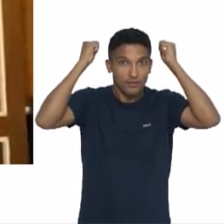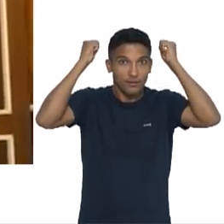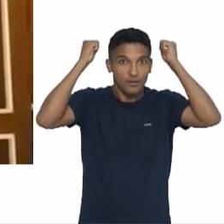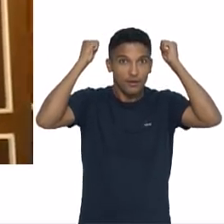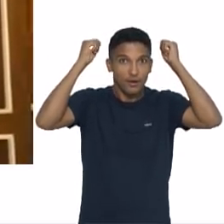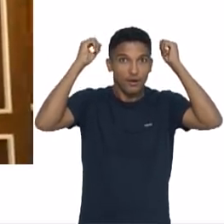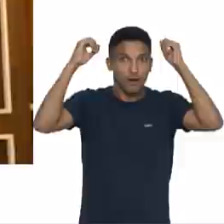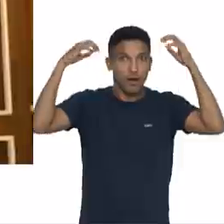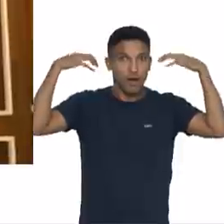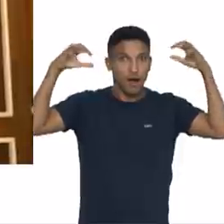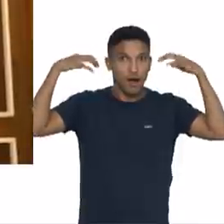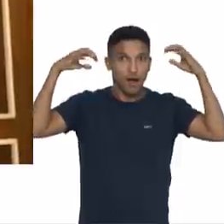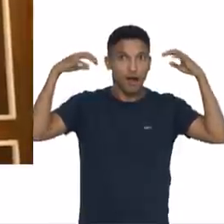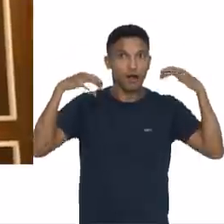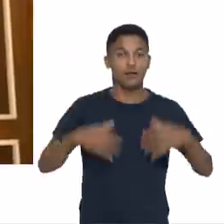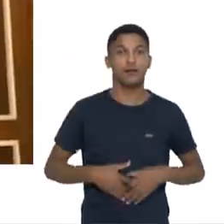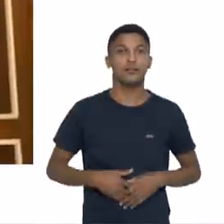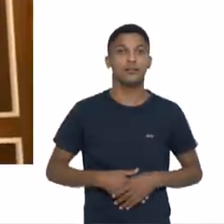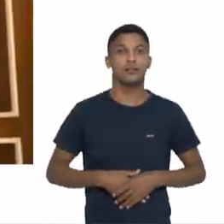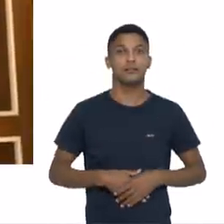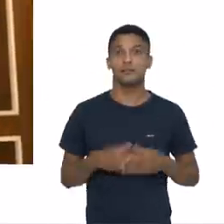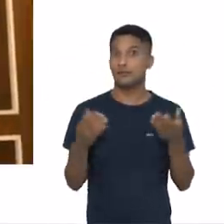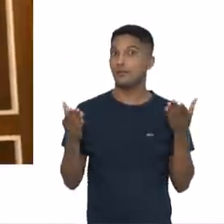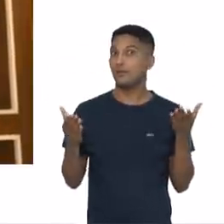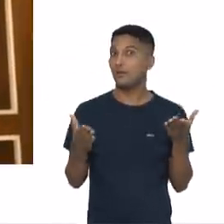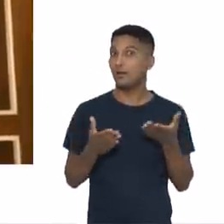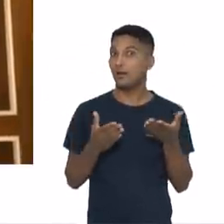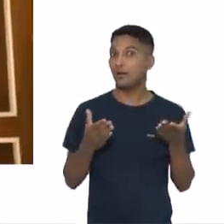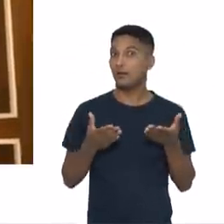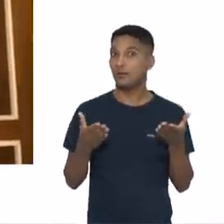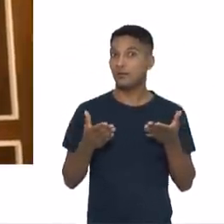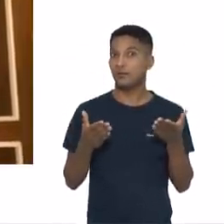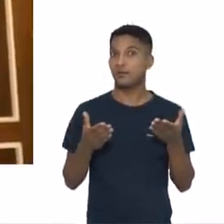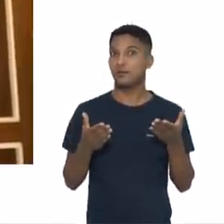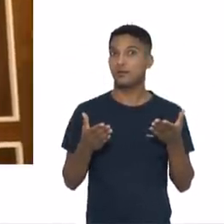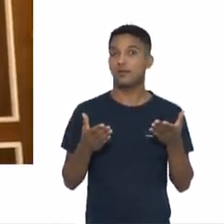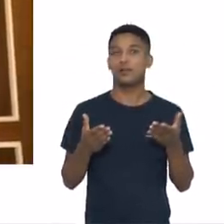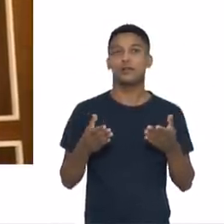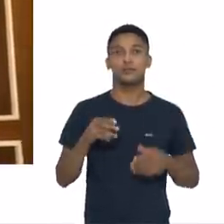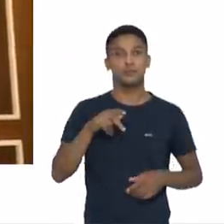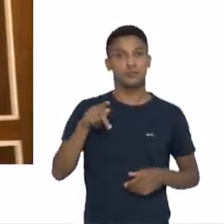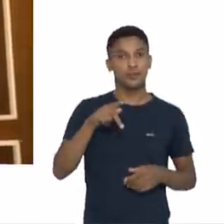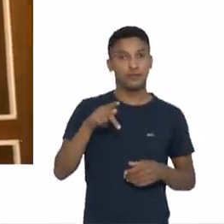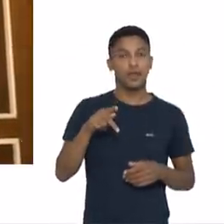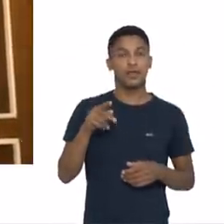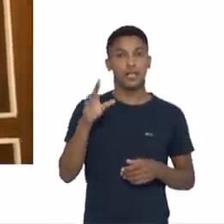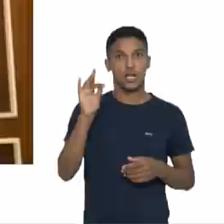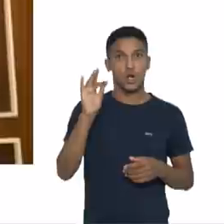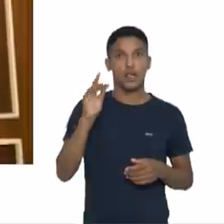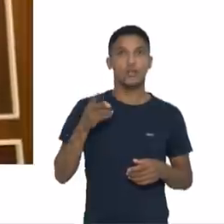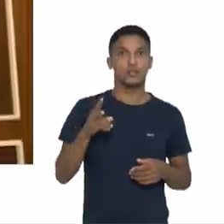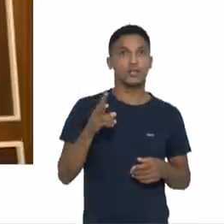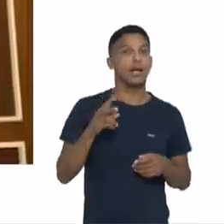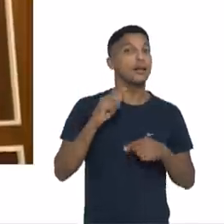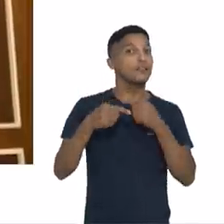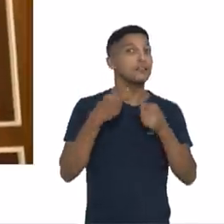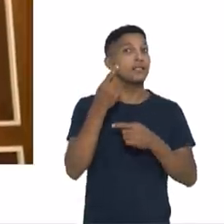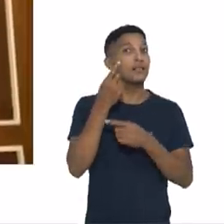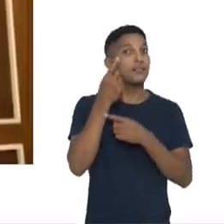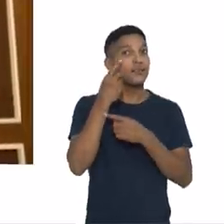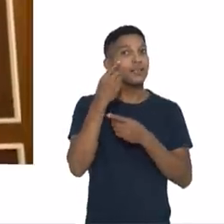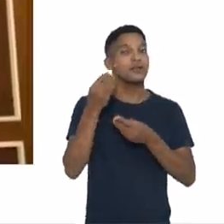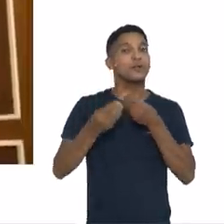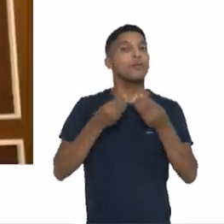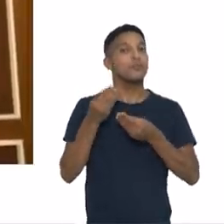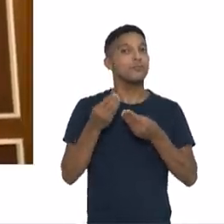ó. Aí, agora, a professora vai terminar de colar, né? Pra vocês verem como é que vai ficar, tá bom?